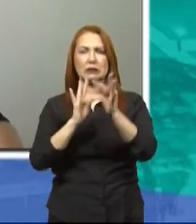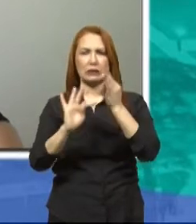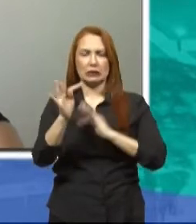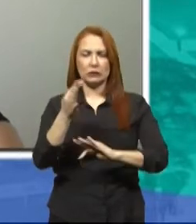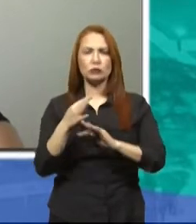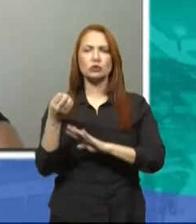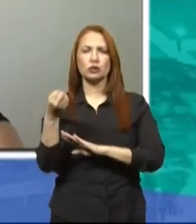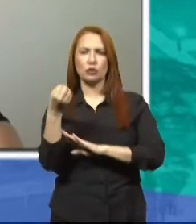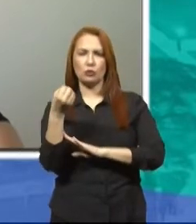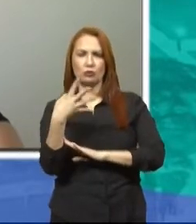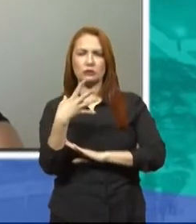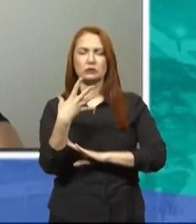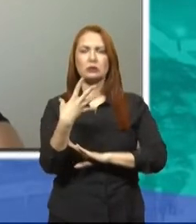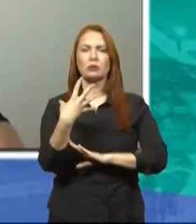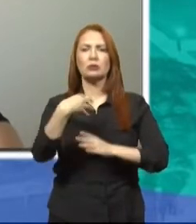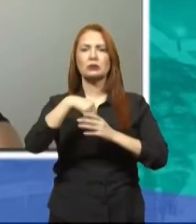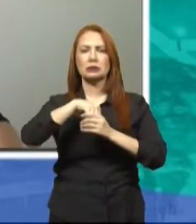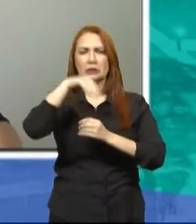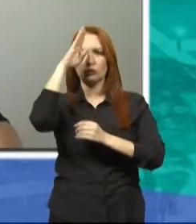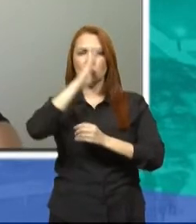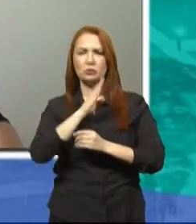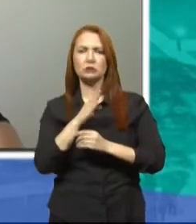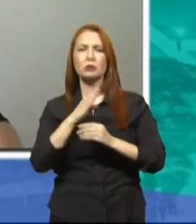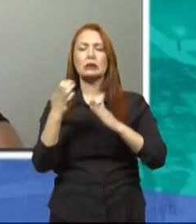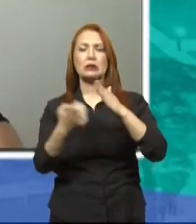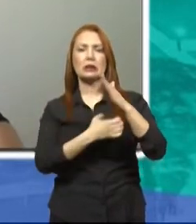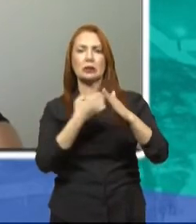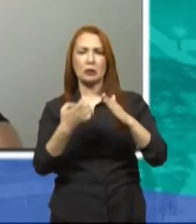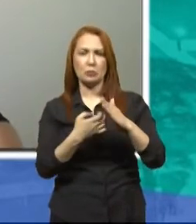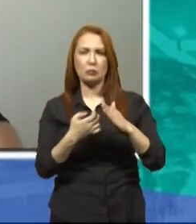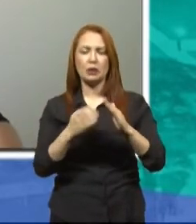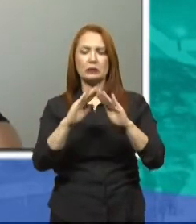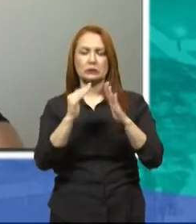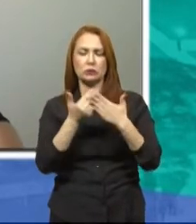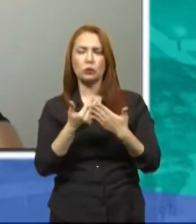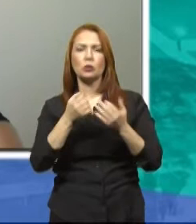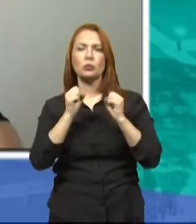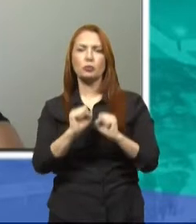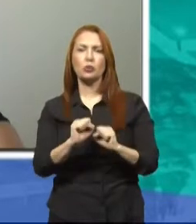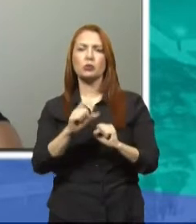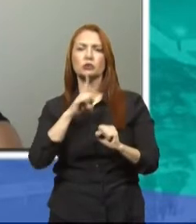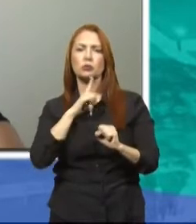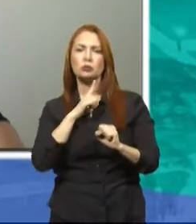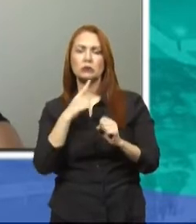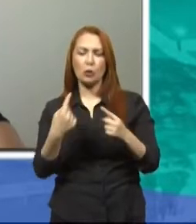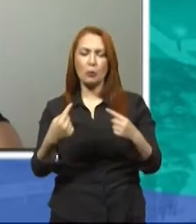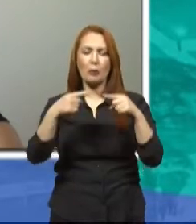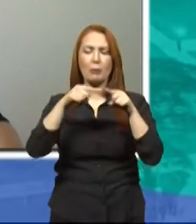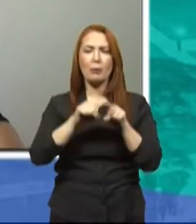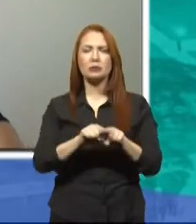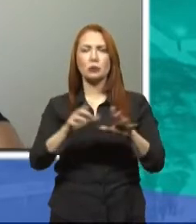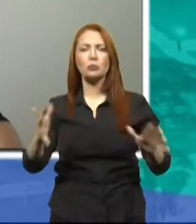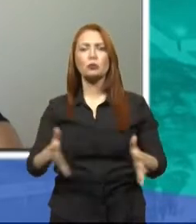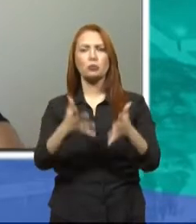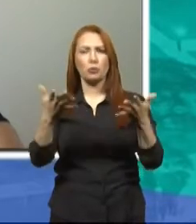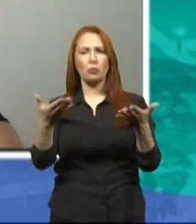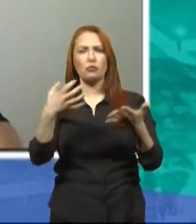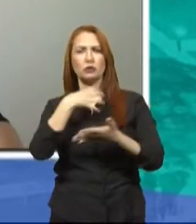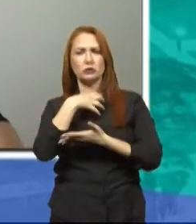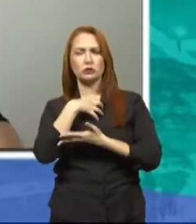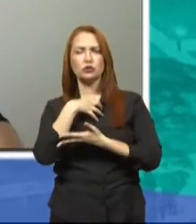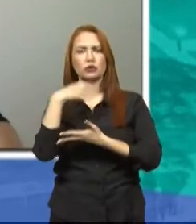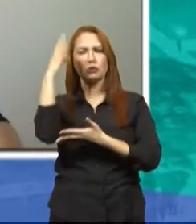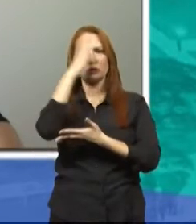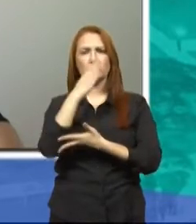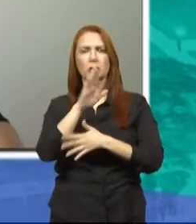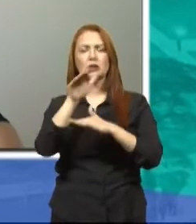que as empresas e a academia possam atuar de maneira coletiva, promovendo essa inovação nacional. E fica aqui o